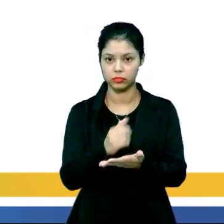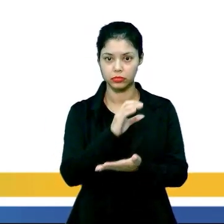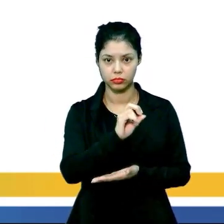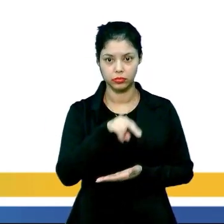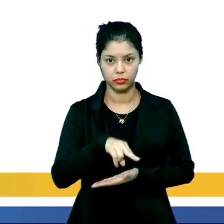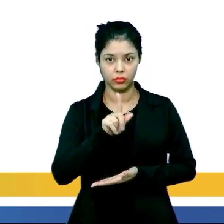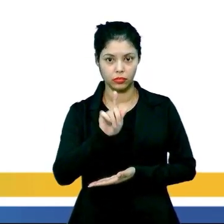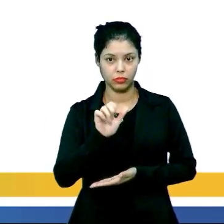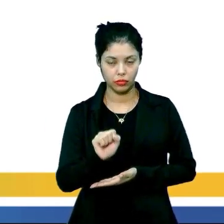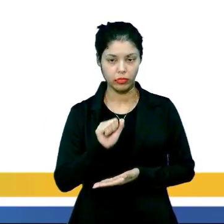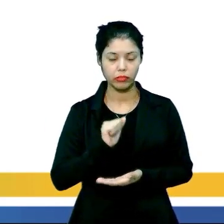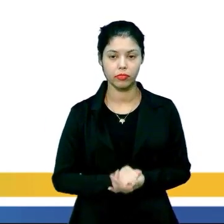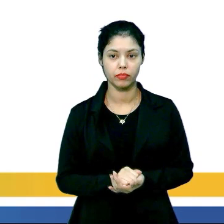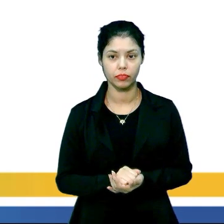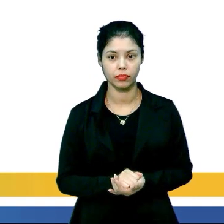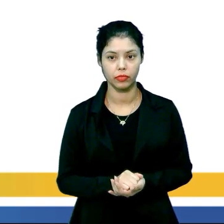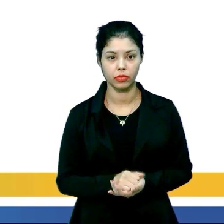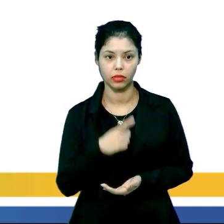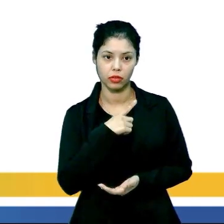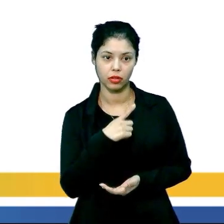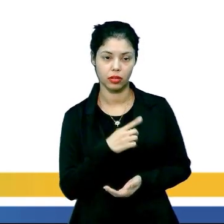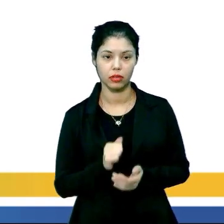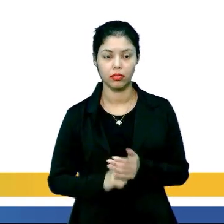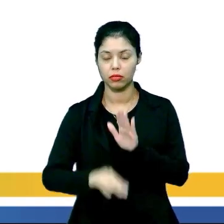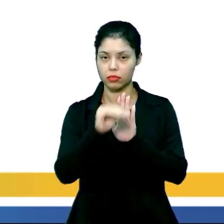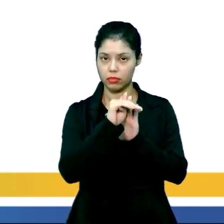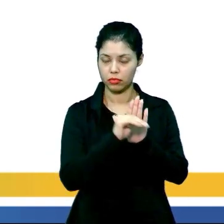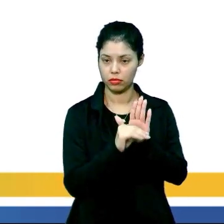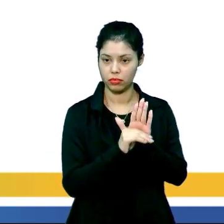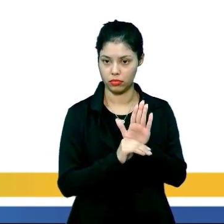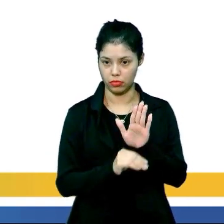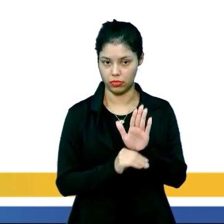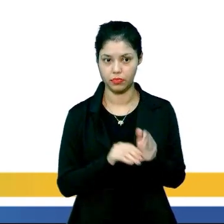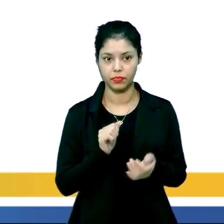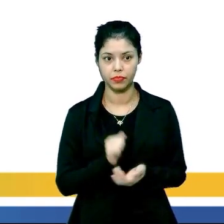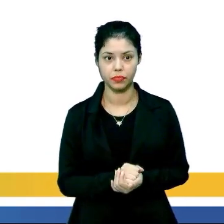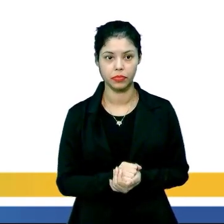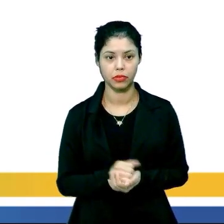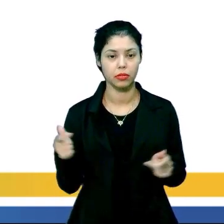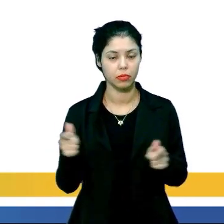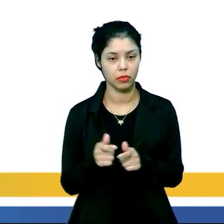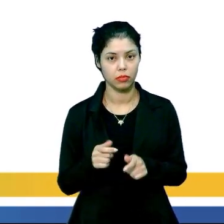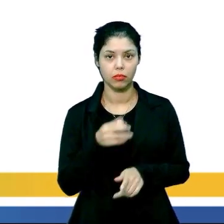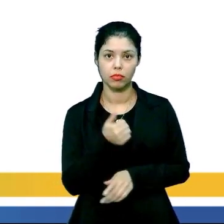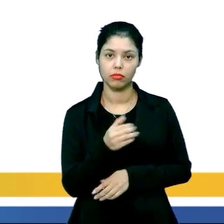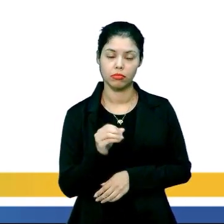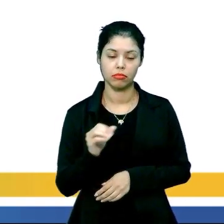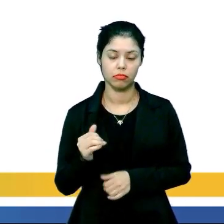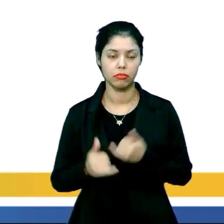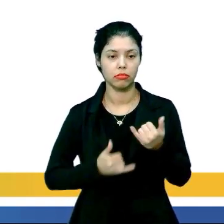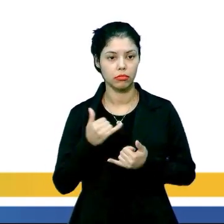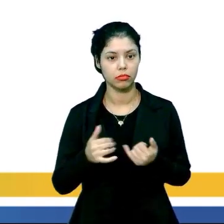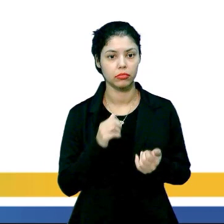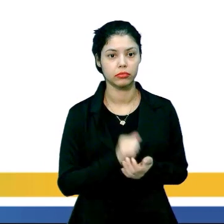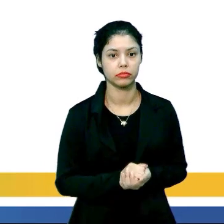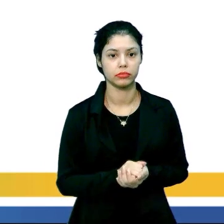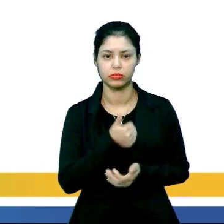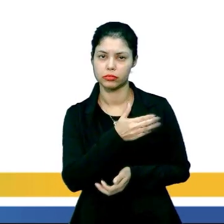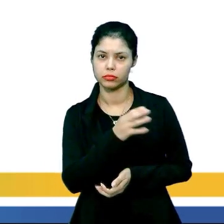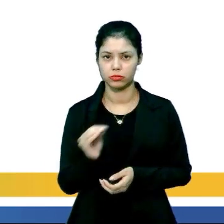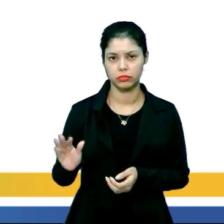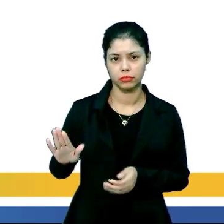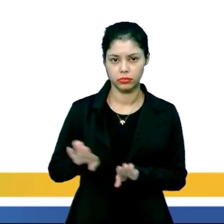às ONGs no segundo ano, e temos aí as alternativas, pode ter sido menor que 100 brinquedos, estava entre